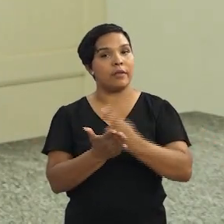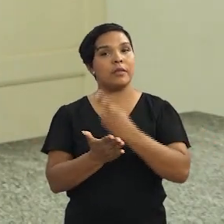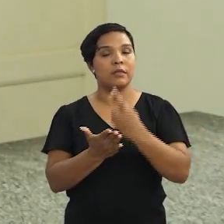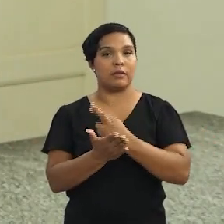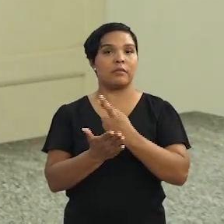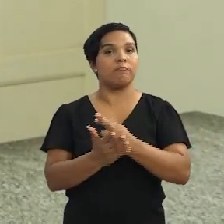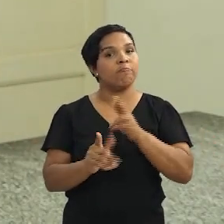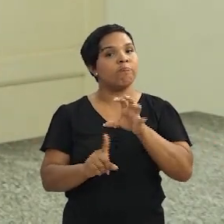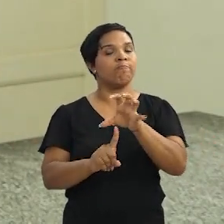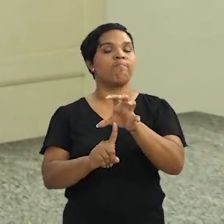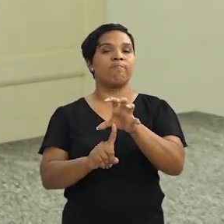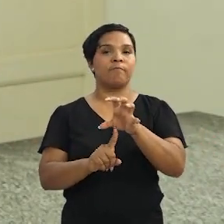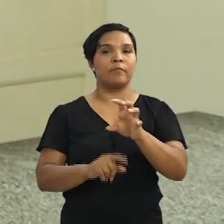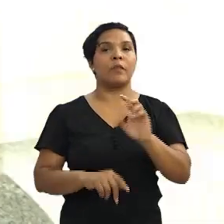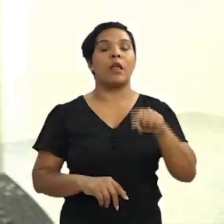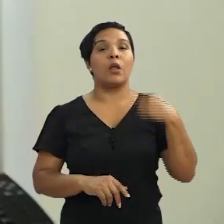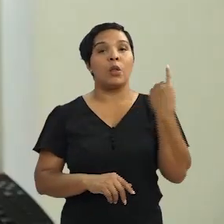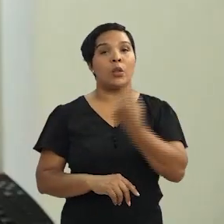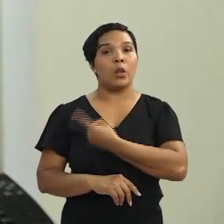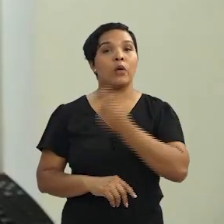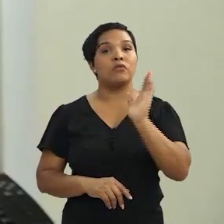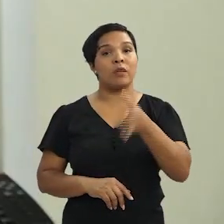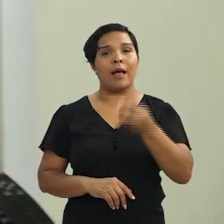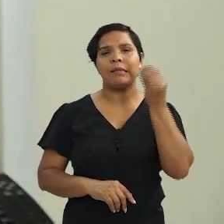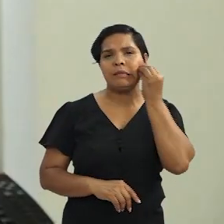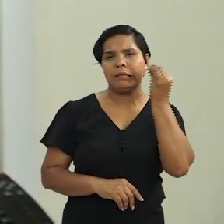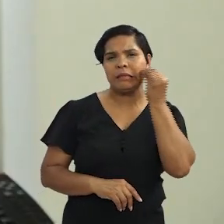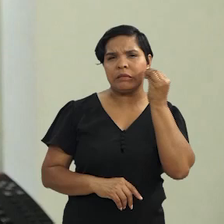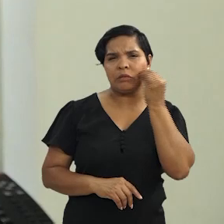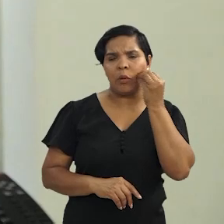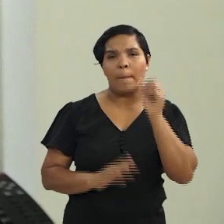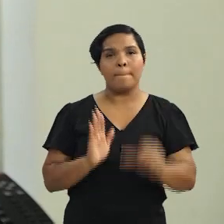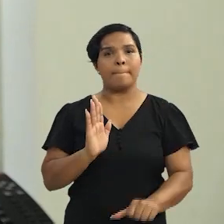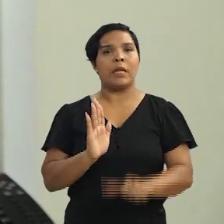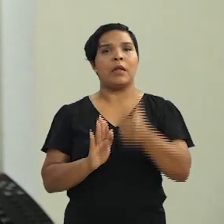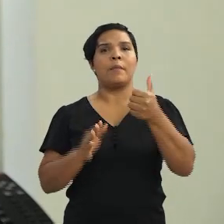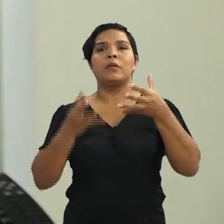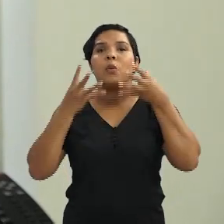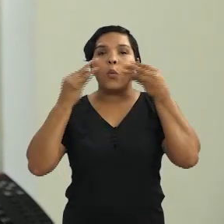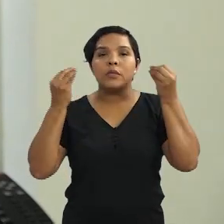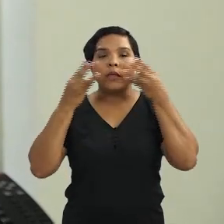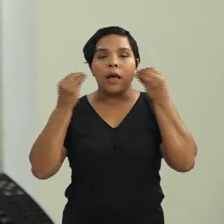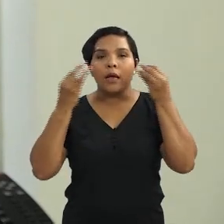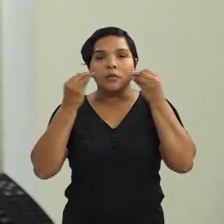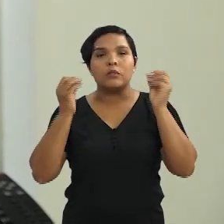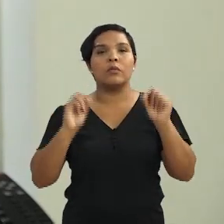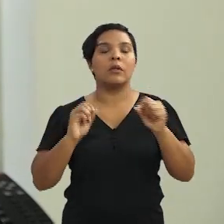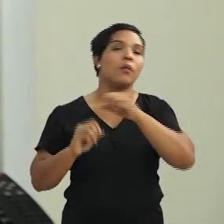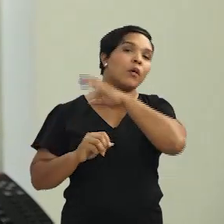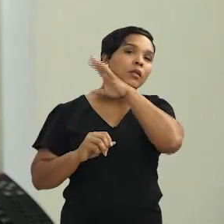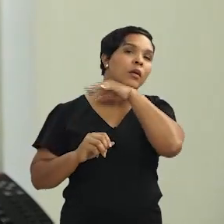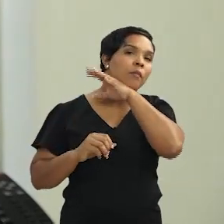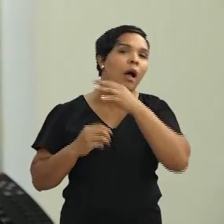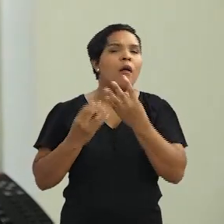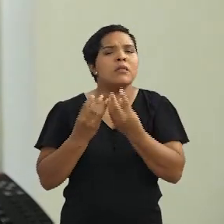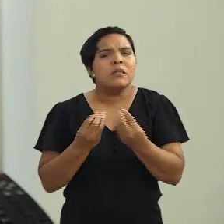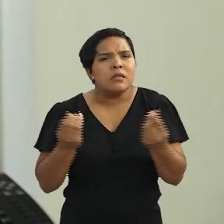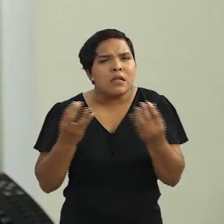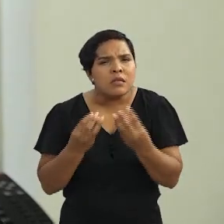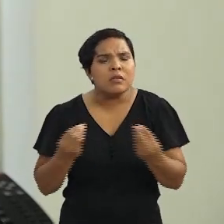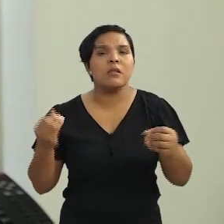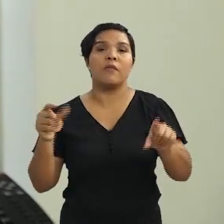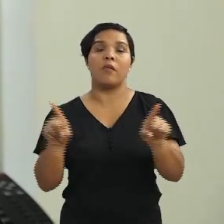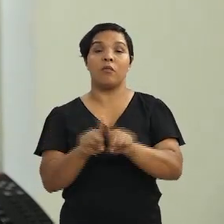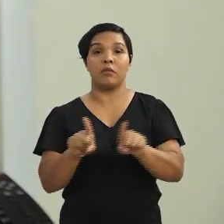em revistas de alto impacto. A gente testou primeiramente os gatos, por ser uma espécie